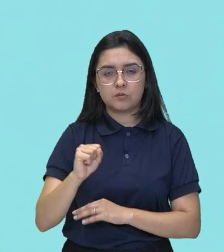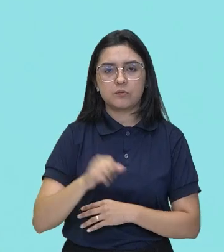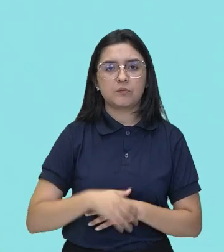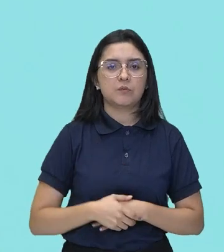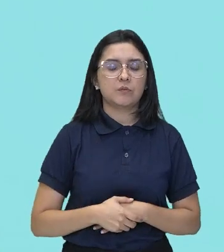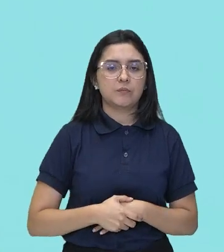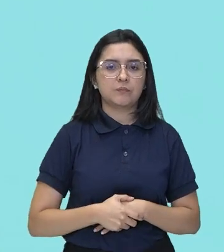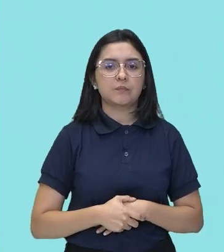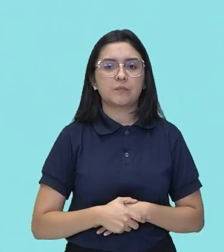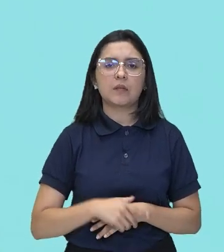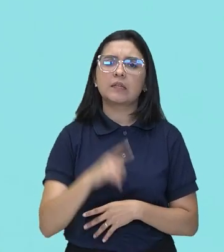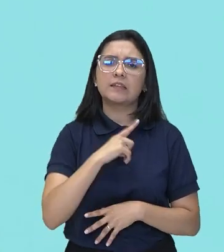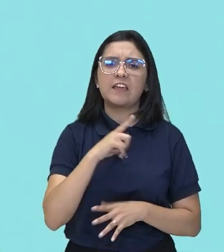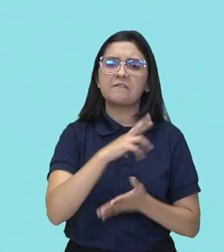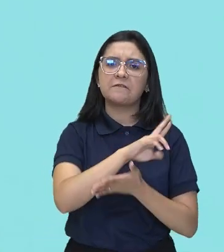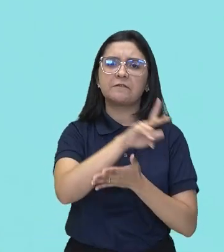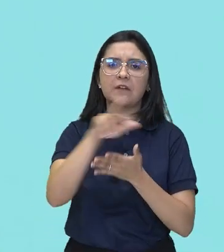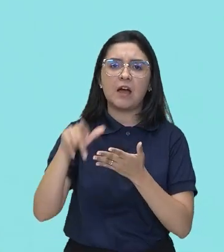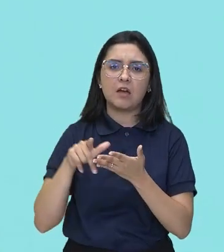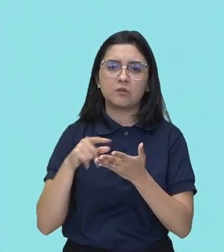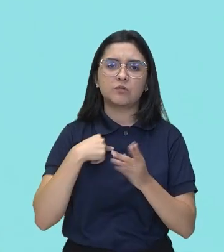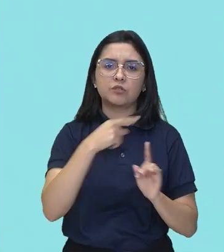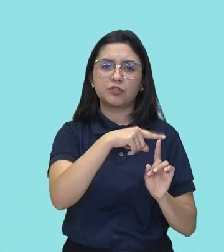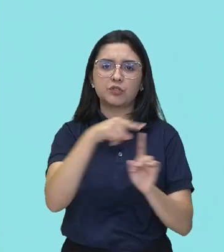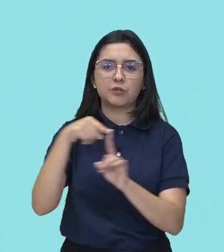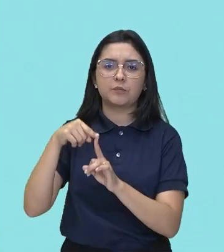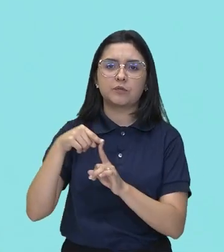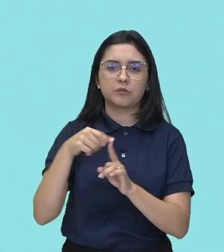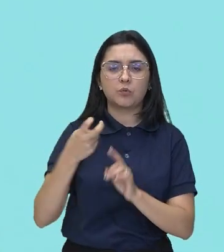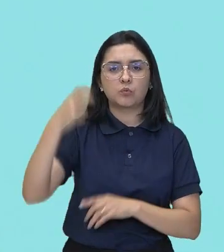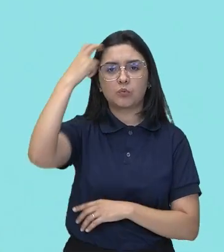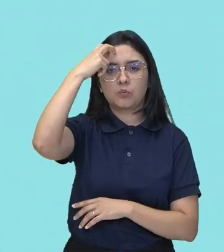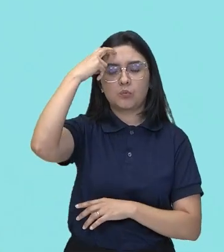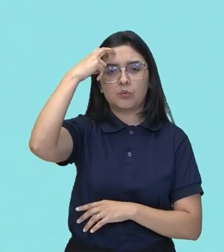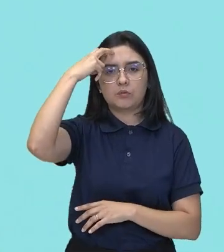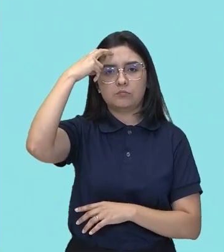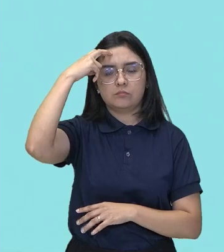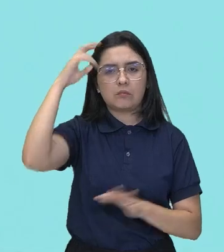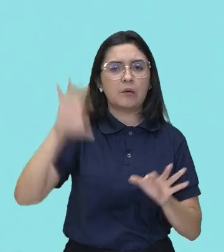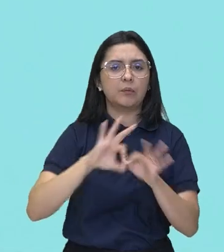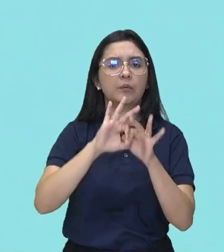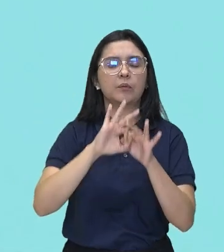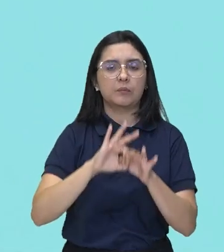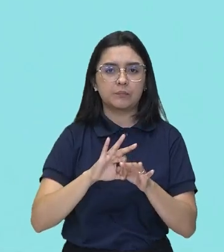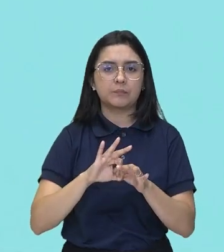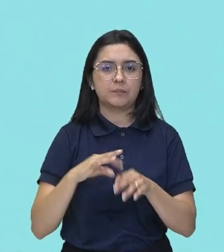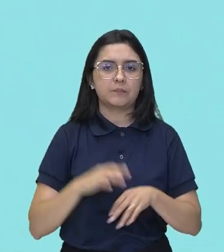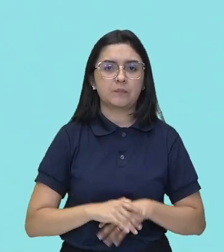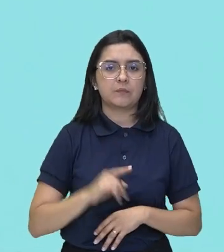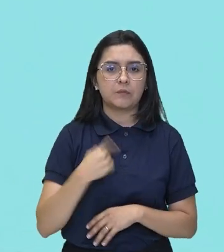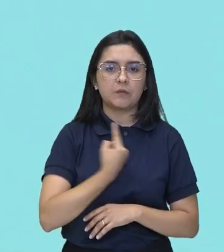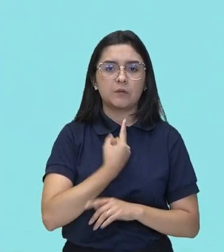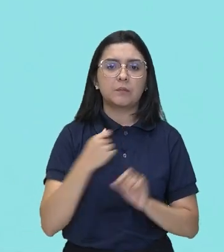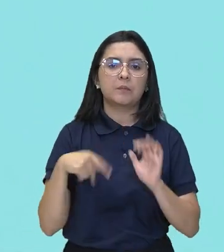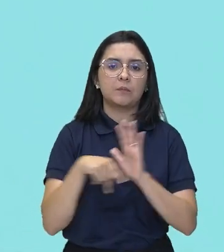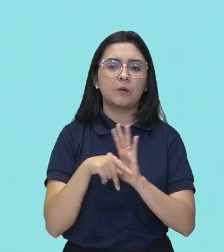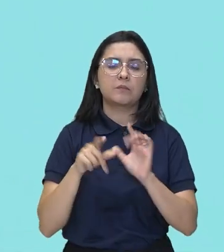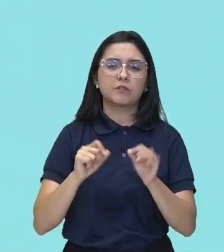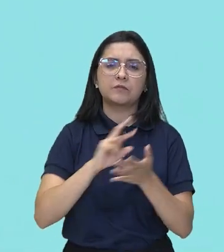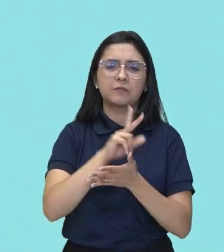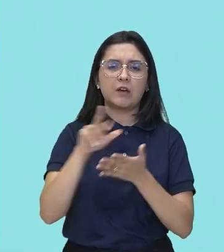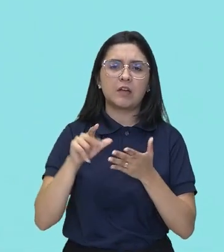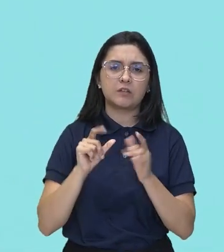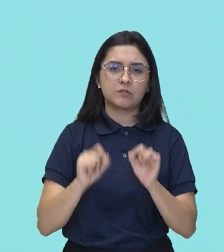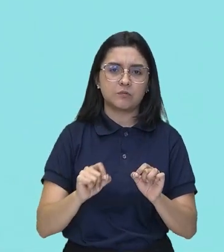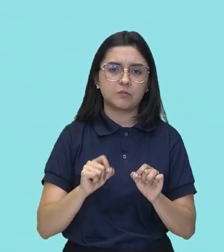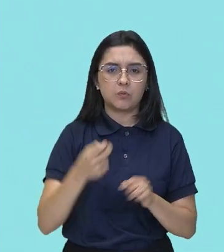tem a mistura destes elementos culturais europeus, africanos, indígenas, justamente porque nós fazemos parte, né, de uma grande mistura por conta